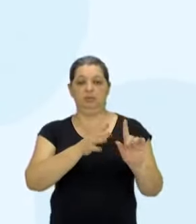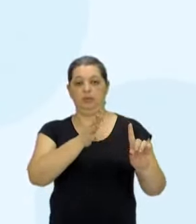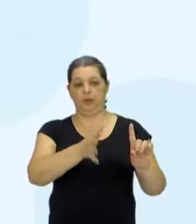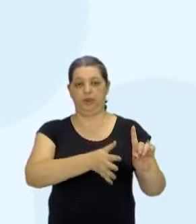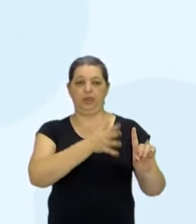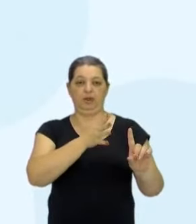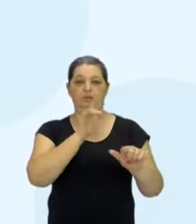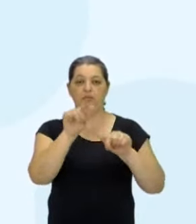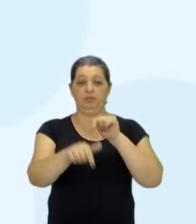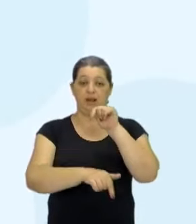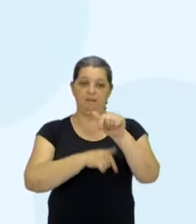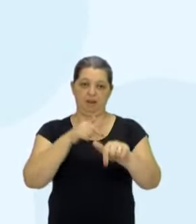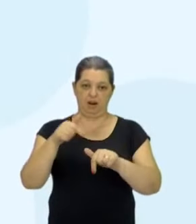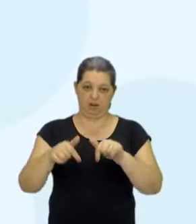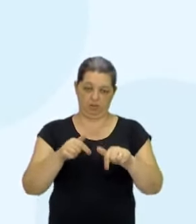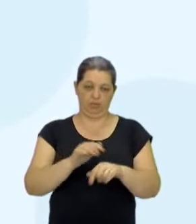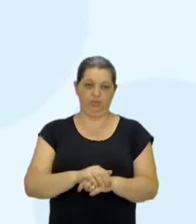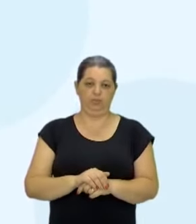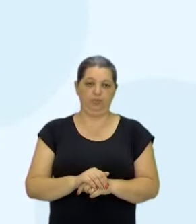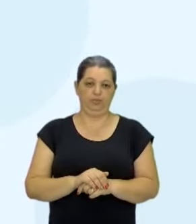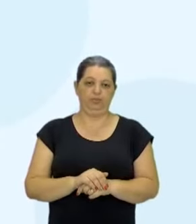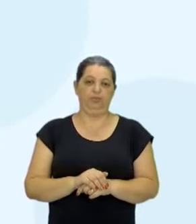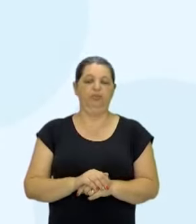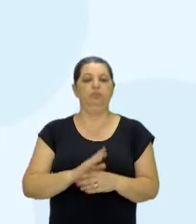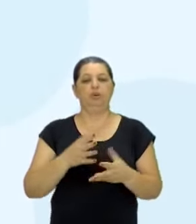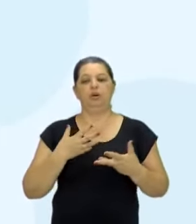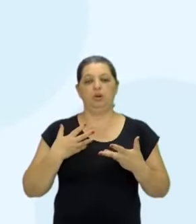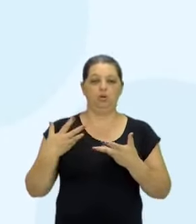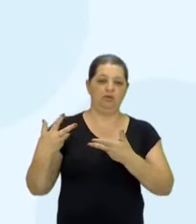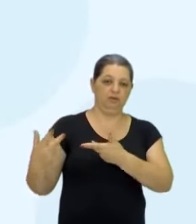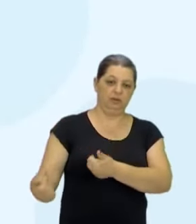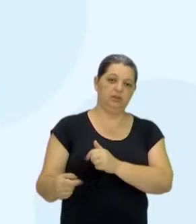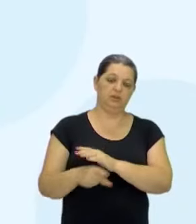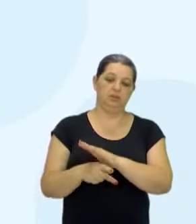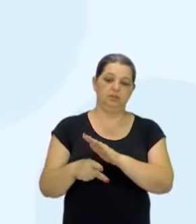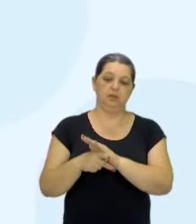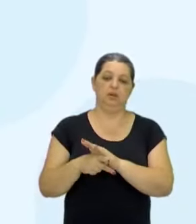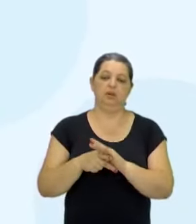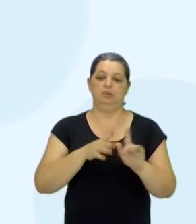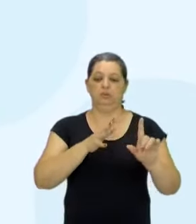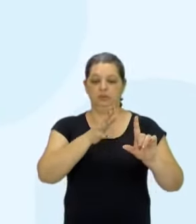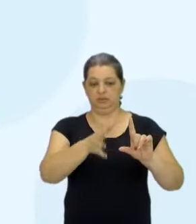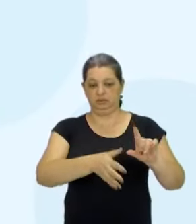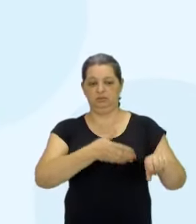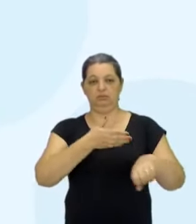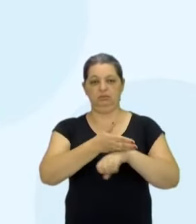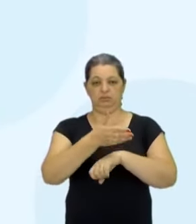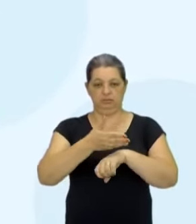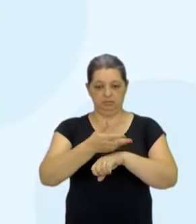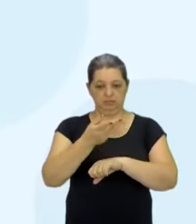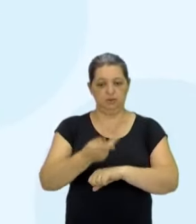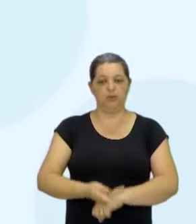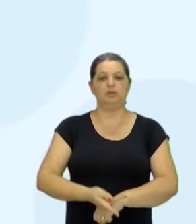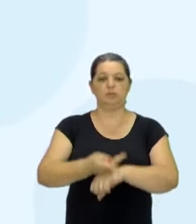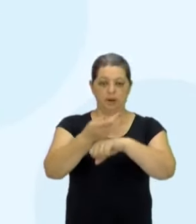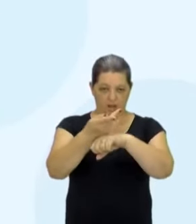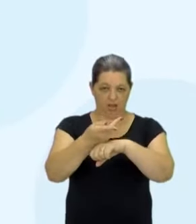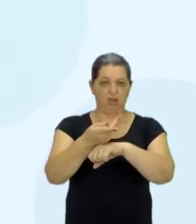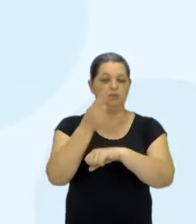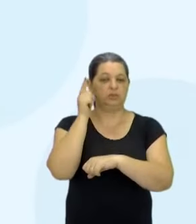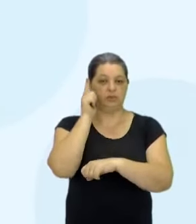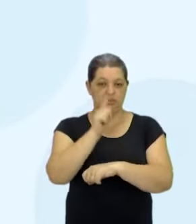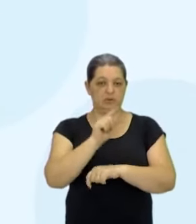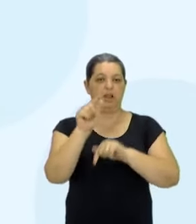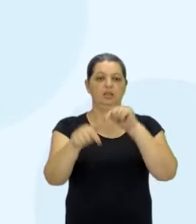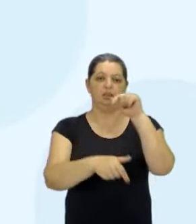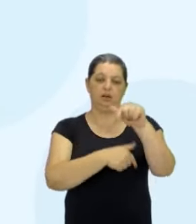seu trabalho, né? Convites, organizações às quais ela pertence, os prêmios que ela conquistou,